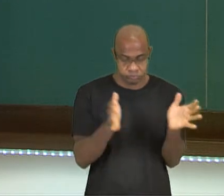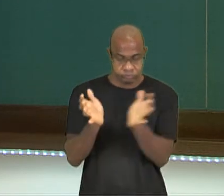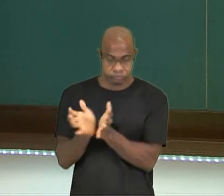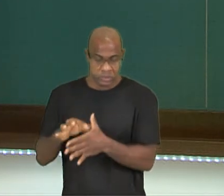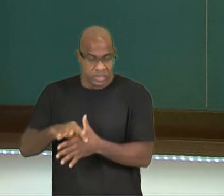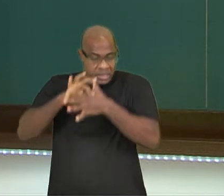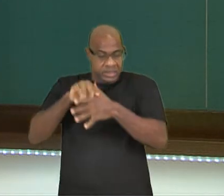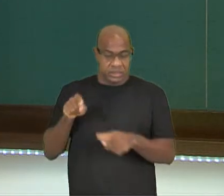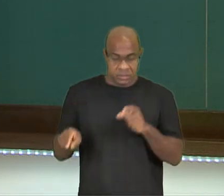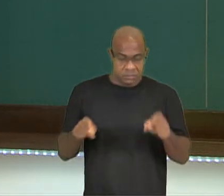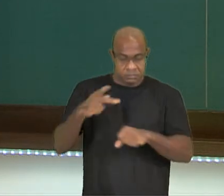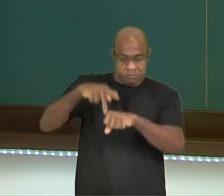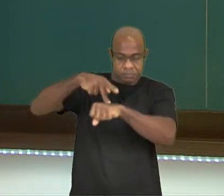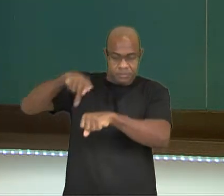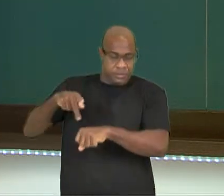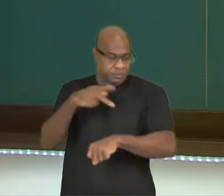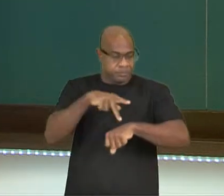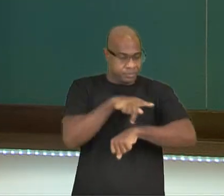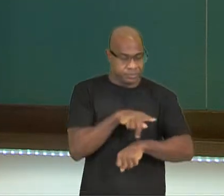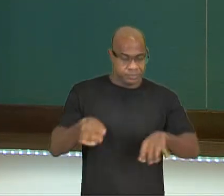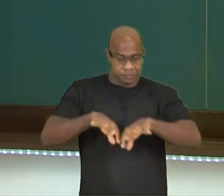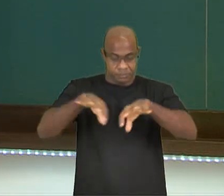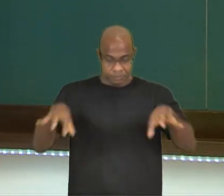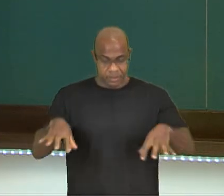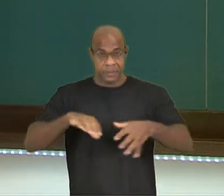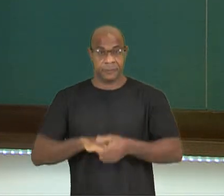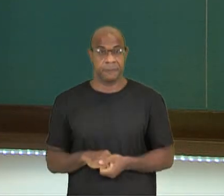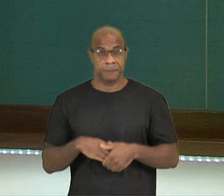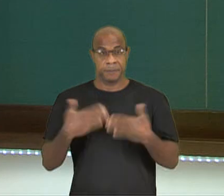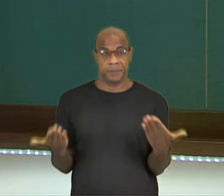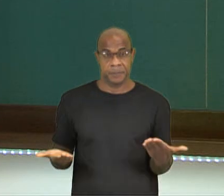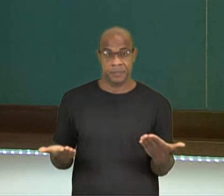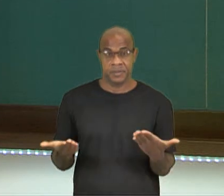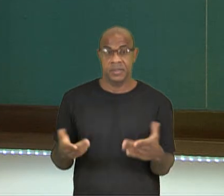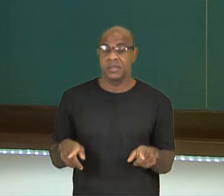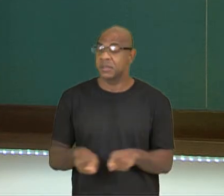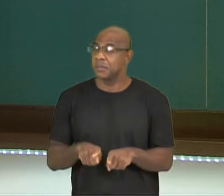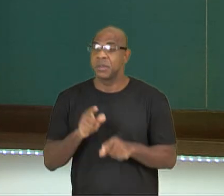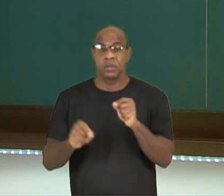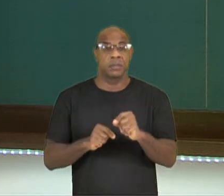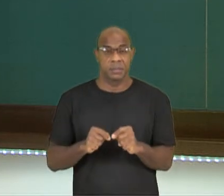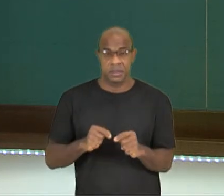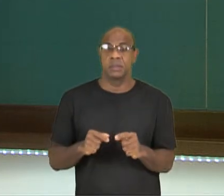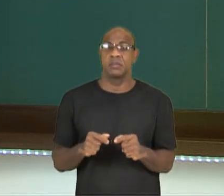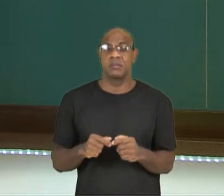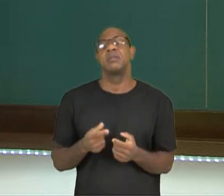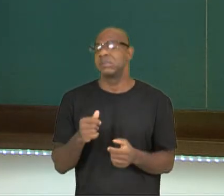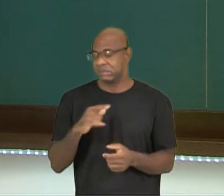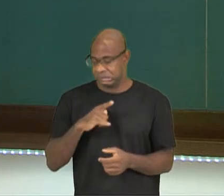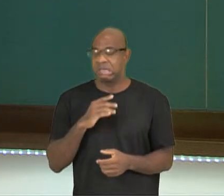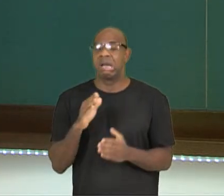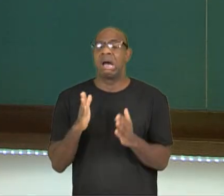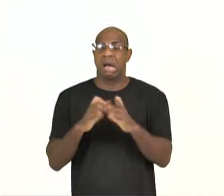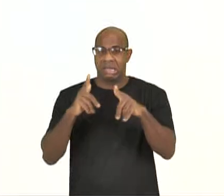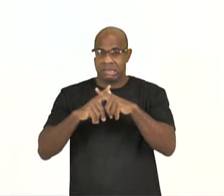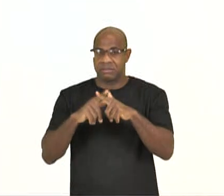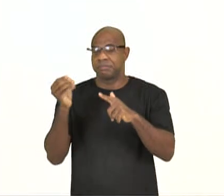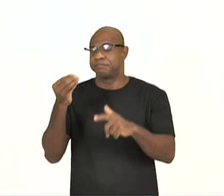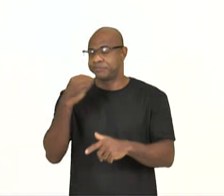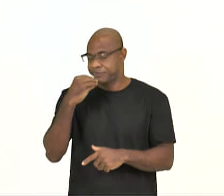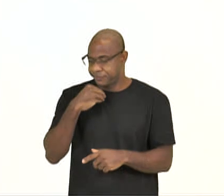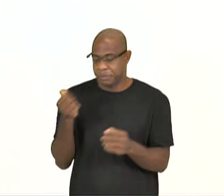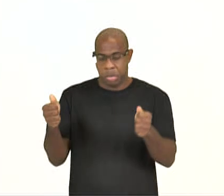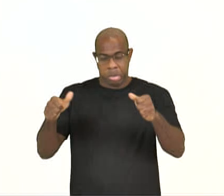bastante a igreja. No século XV e XVI, o papado renascentista é normalmente associado à corrupção